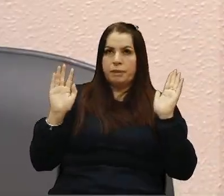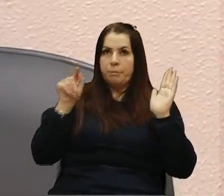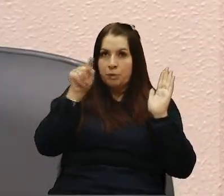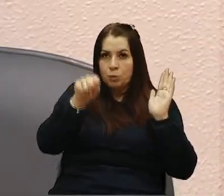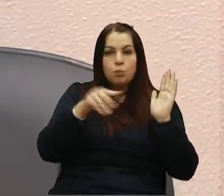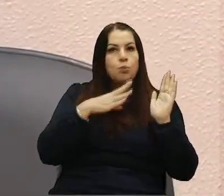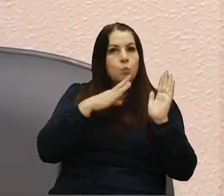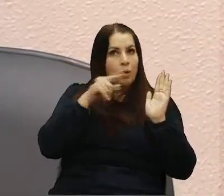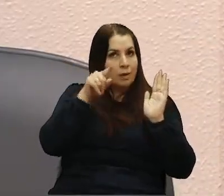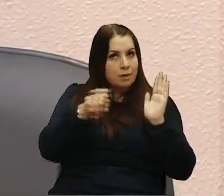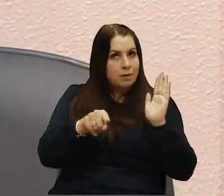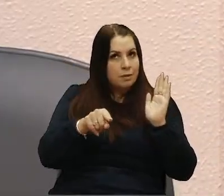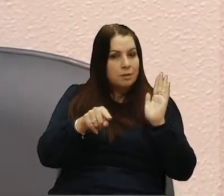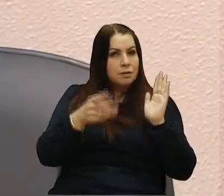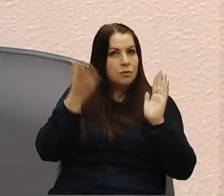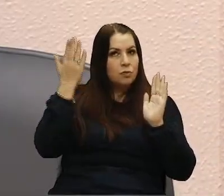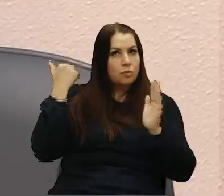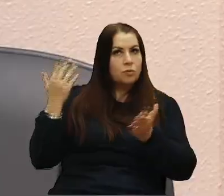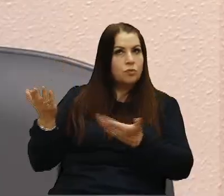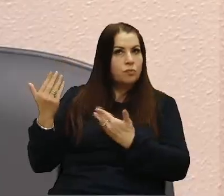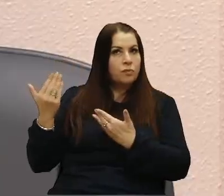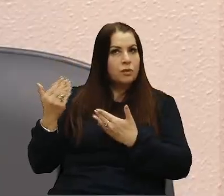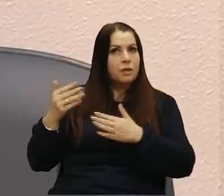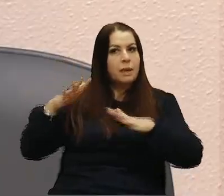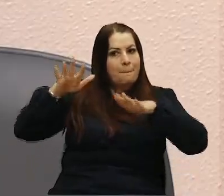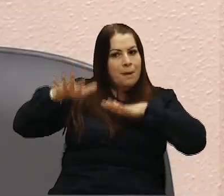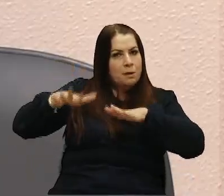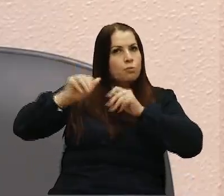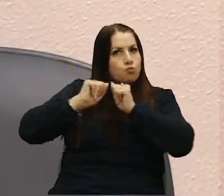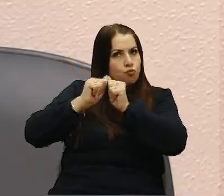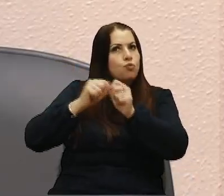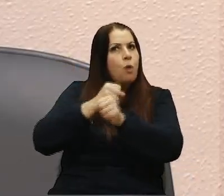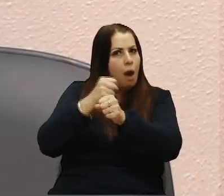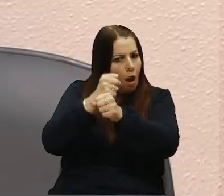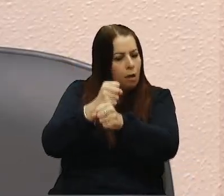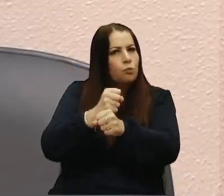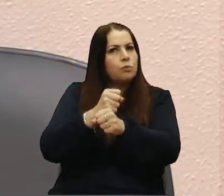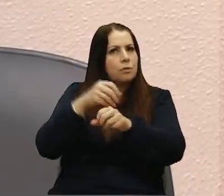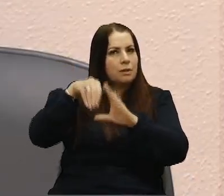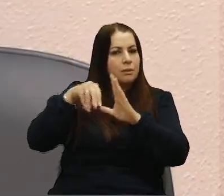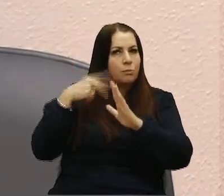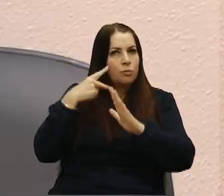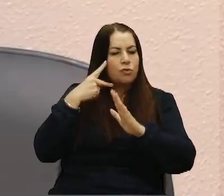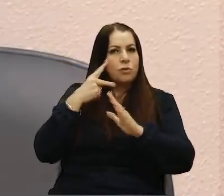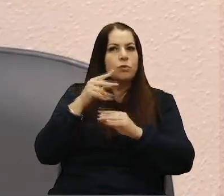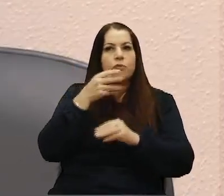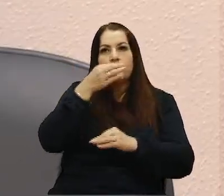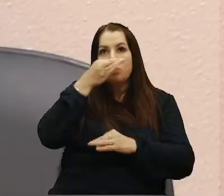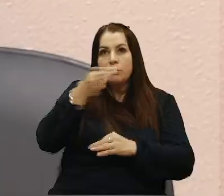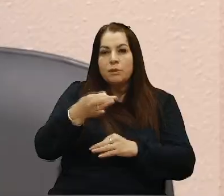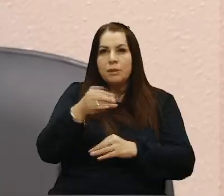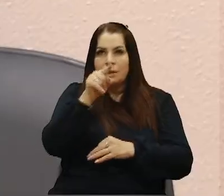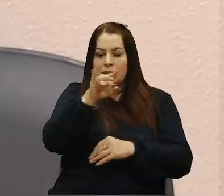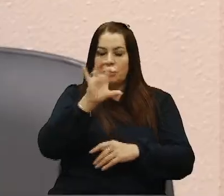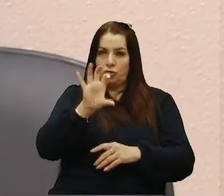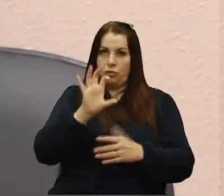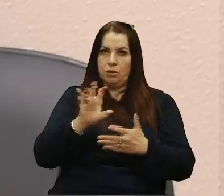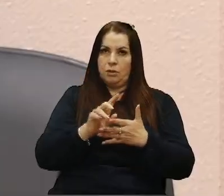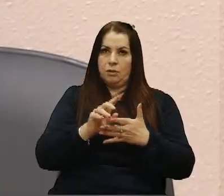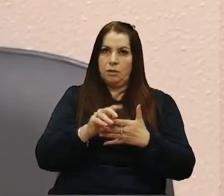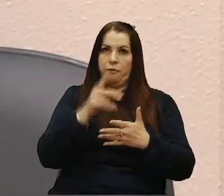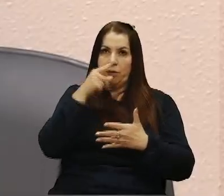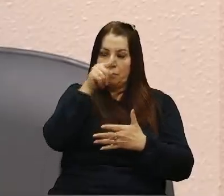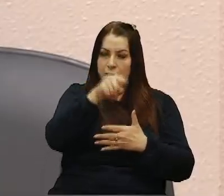eu conheço desde a nossa juventude, militamos junto há anos. E quando eu vejo um comentário dessa forma se